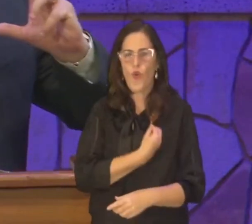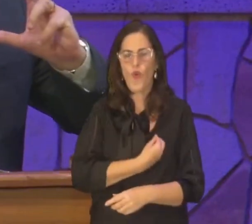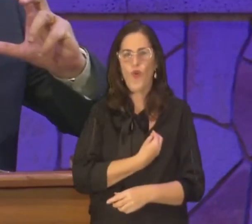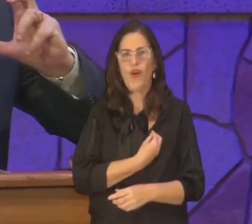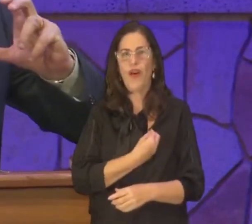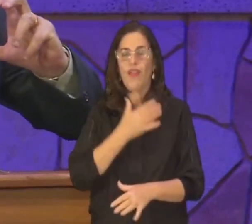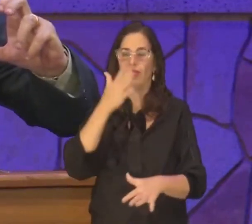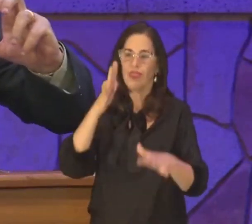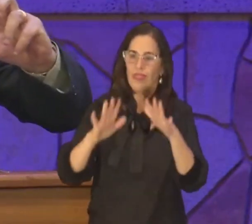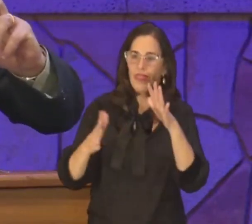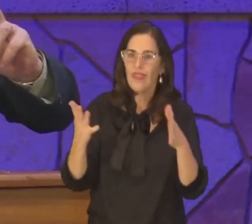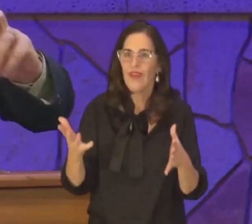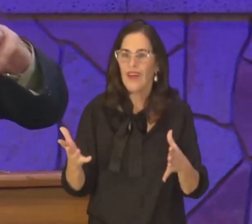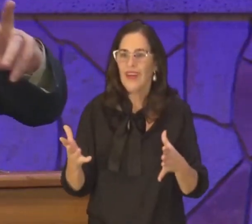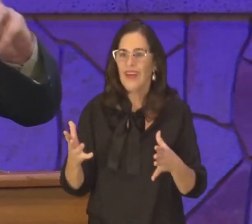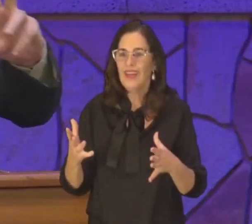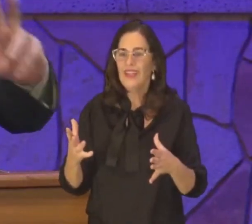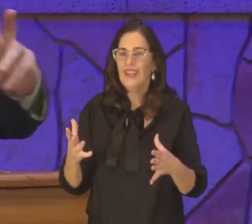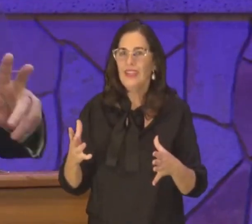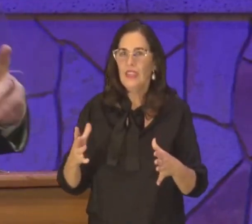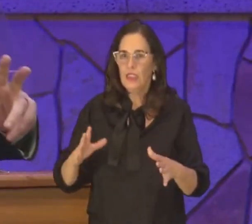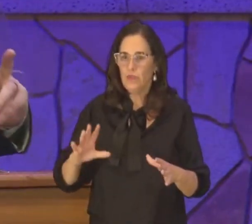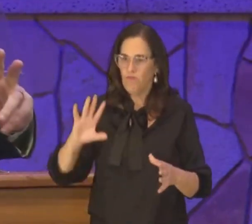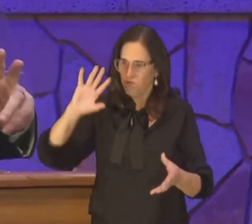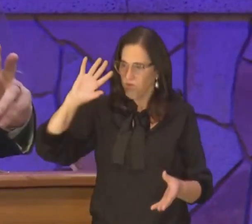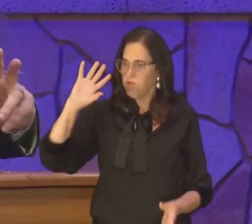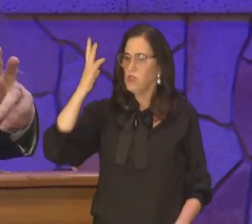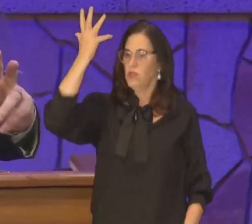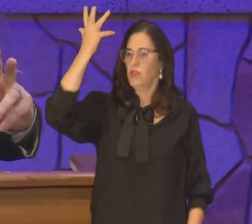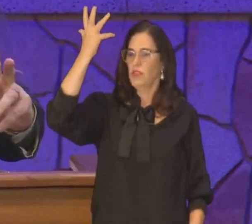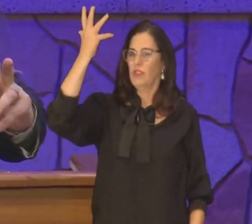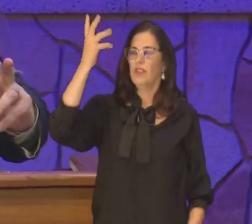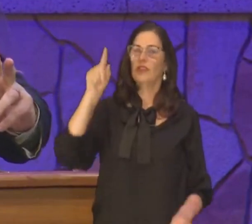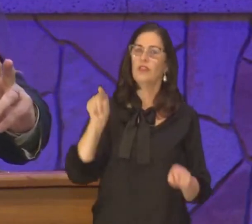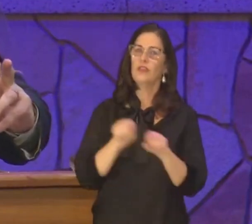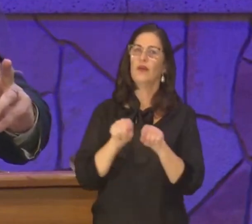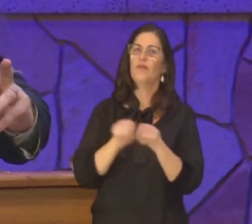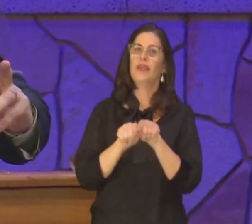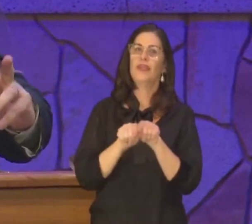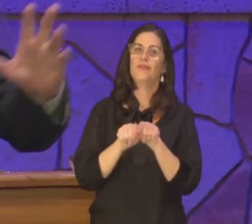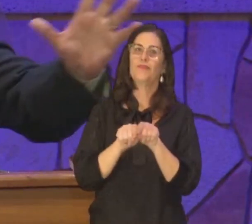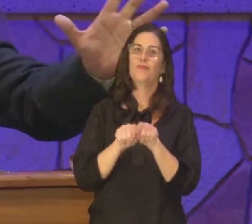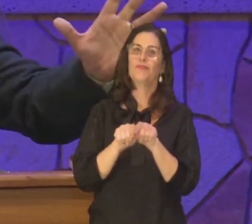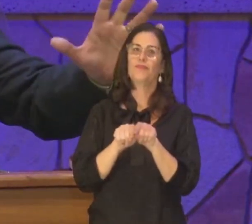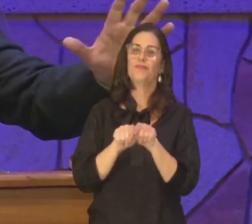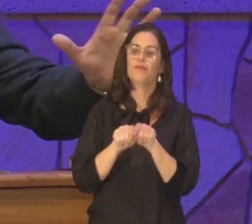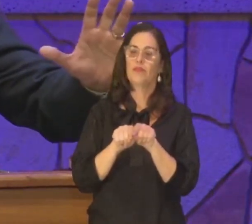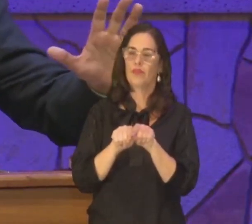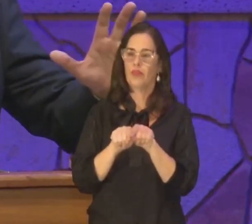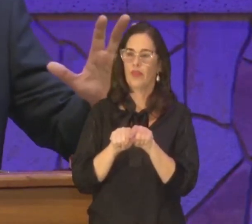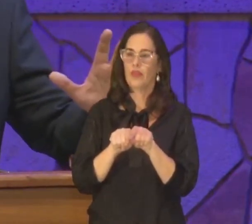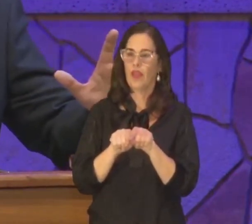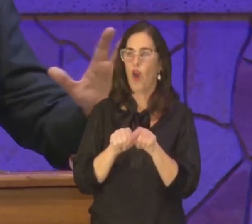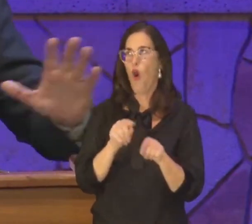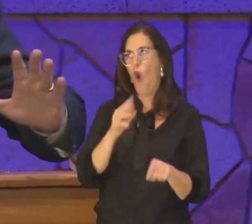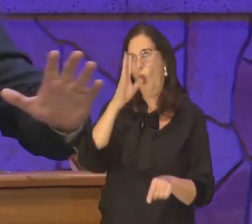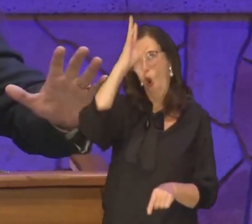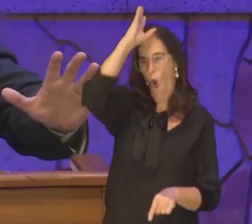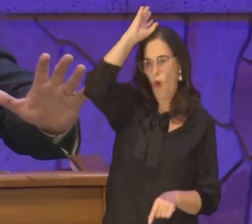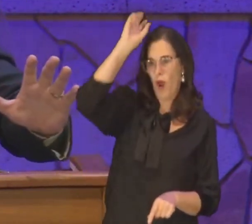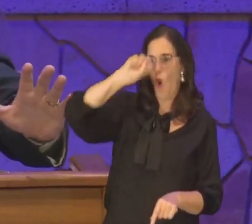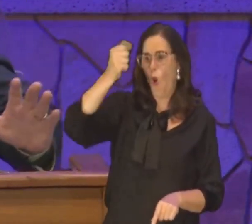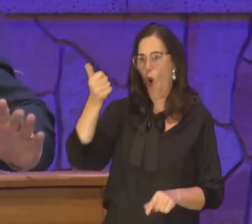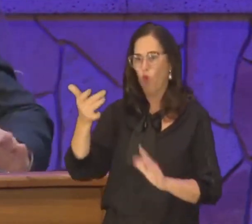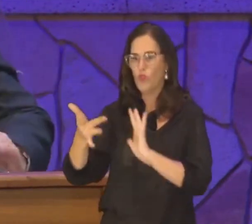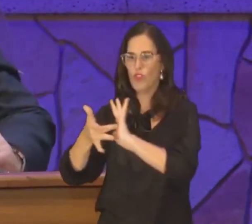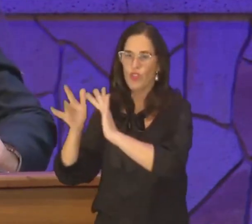talvez tivessem que se decidirem também. Roma ou Jesus